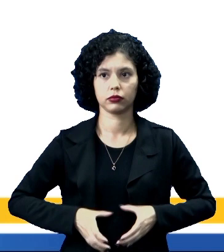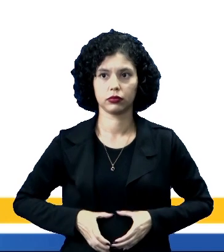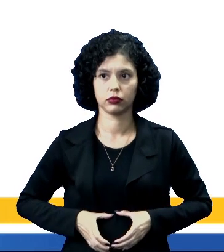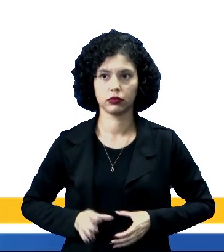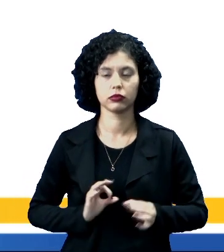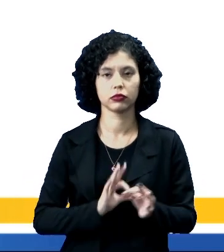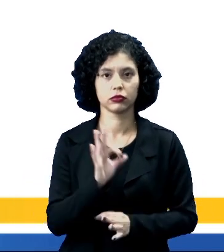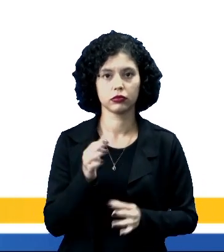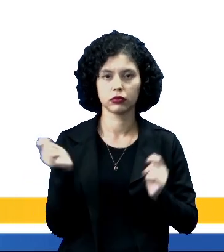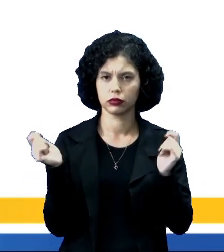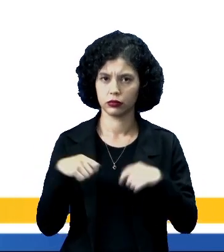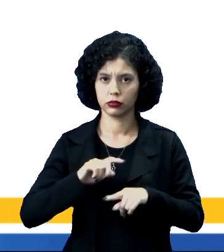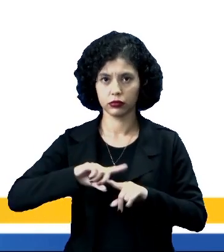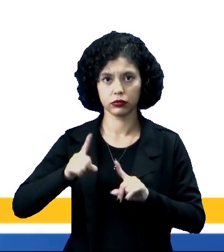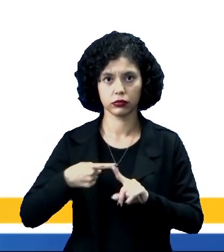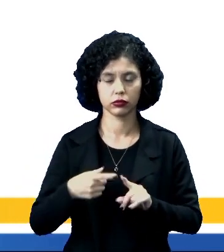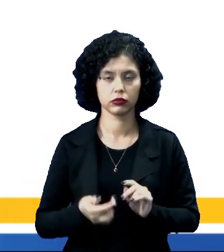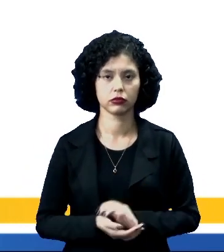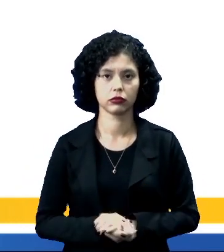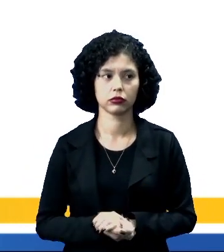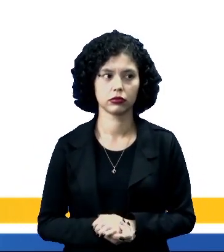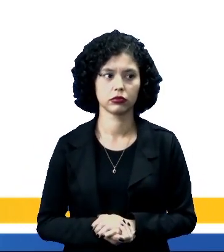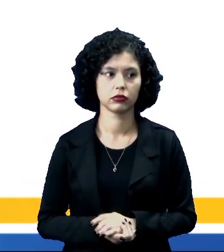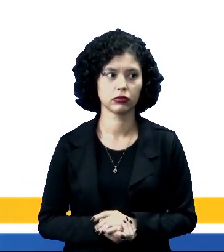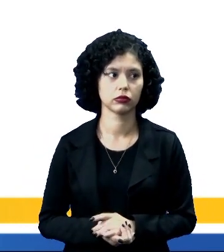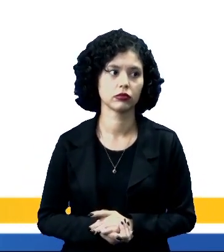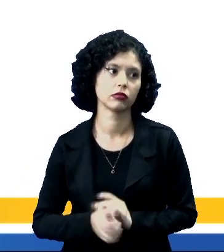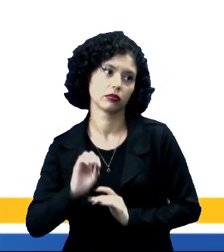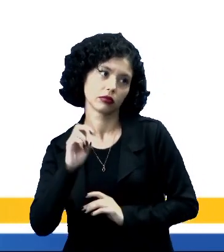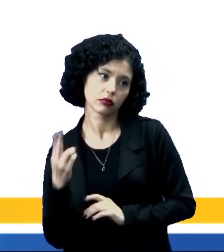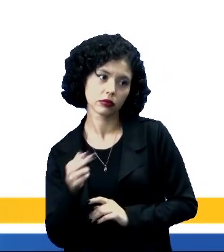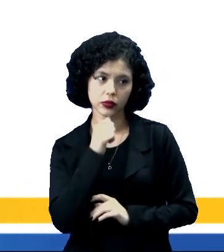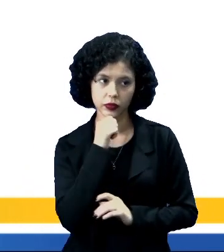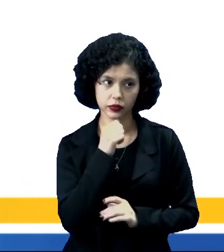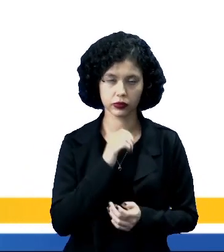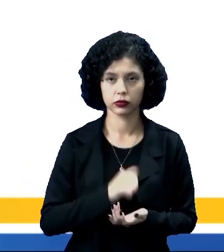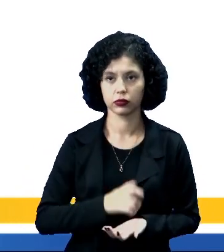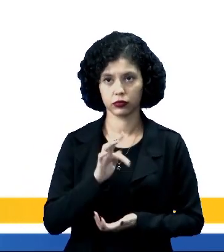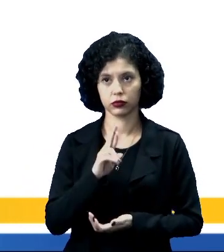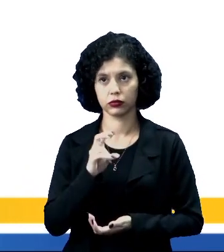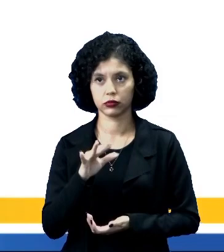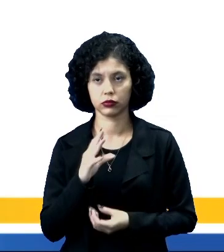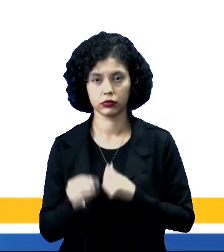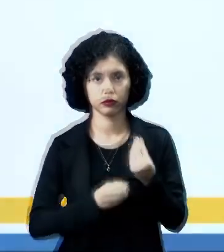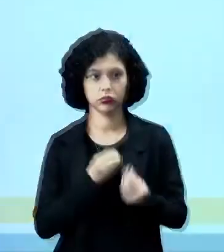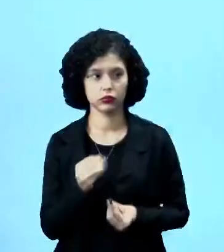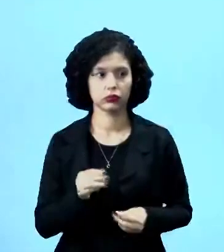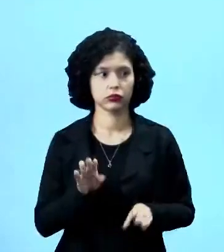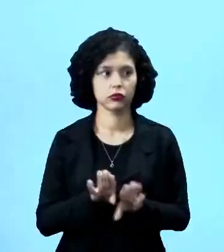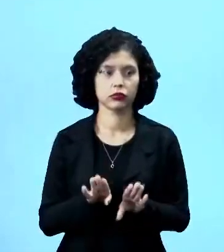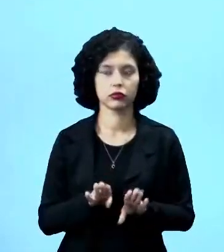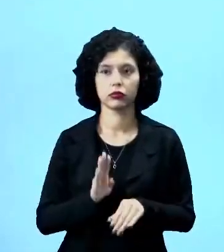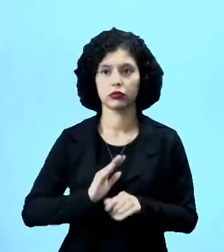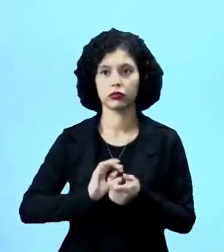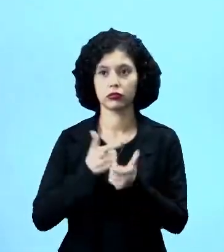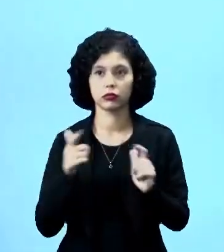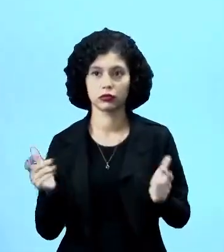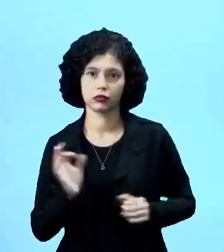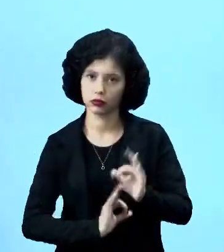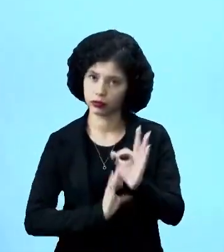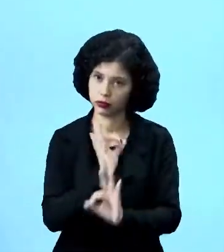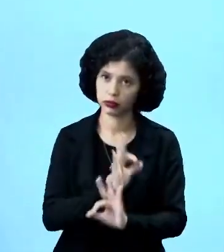pronto para uma possível gravidez ou seja essa fase folicular é como se fosse a fase de maior